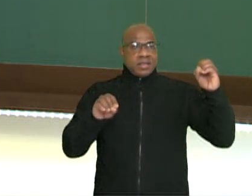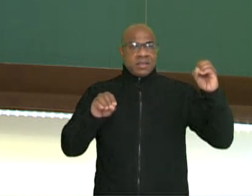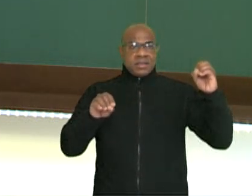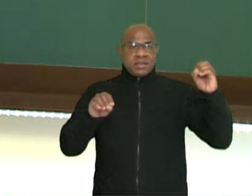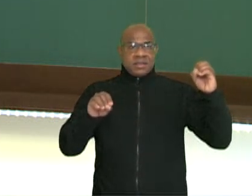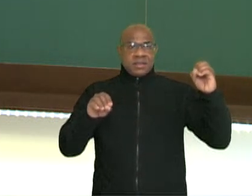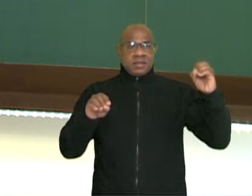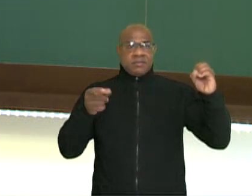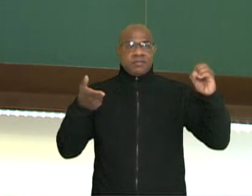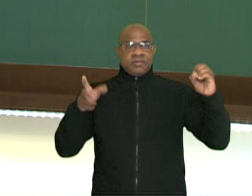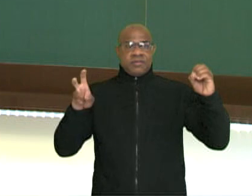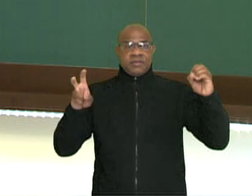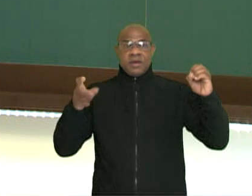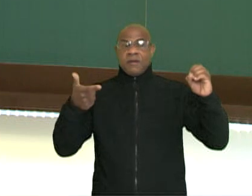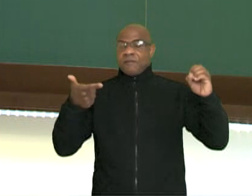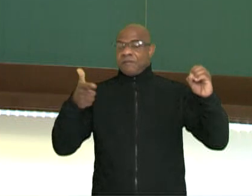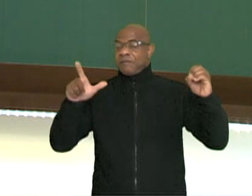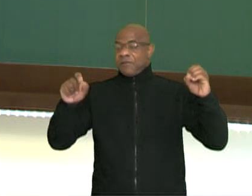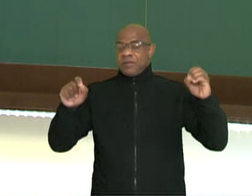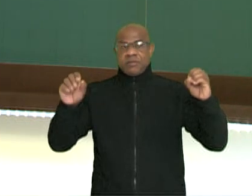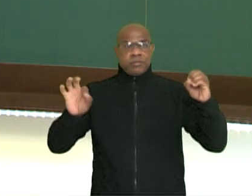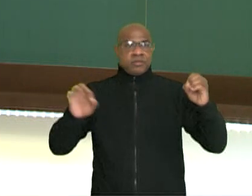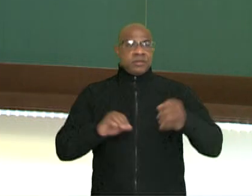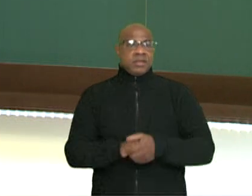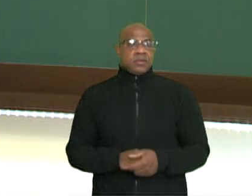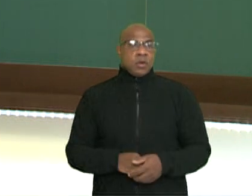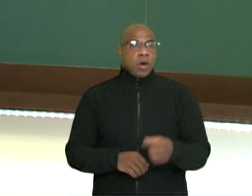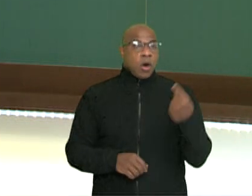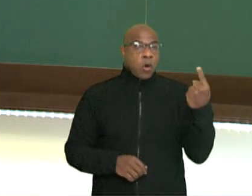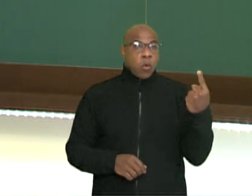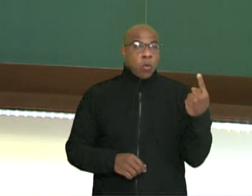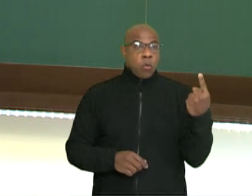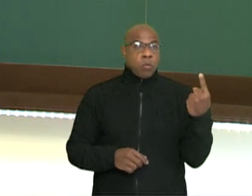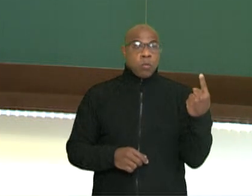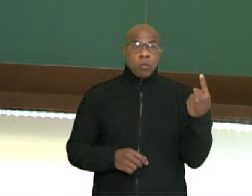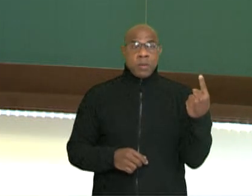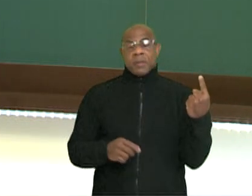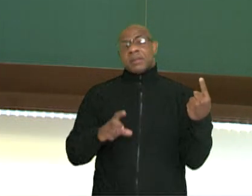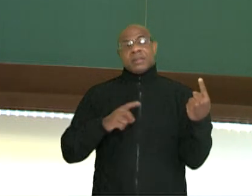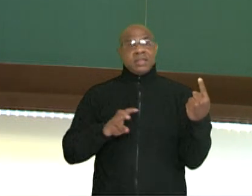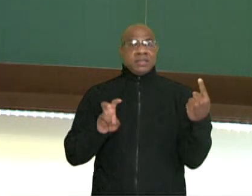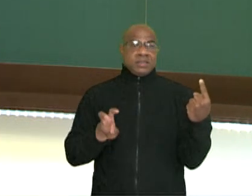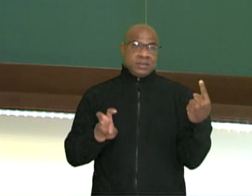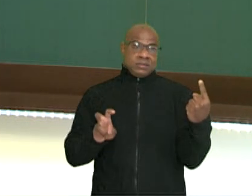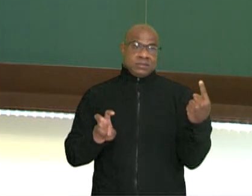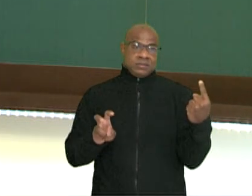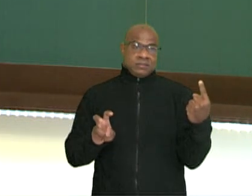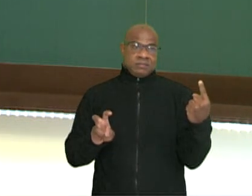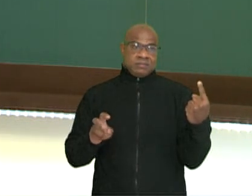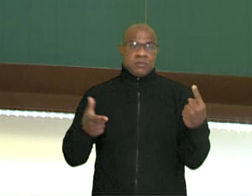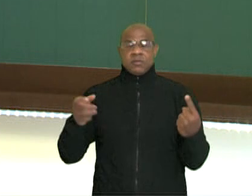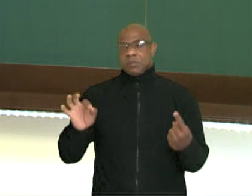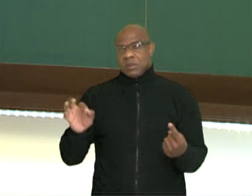calculada relacionada ao valor e ao total, são 50 funcionários. Ok?